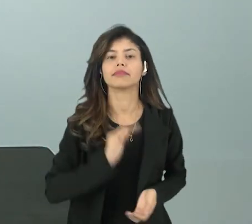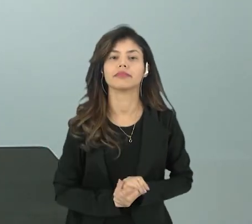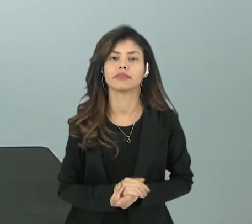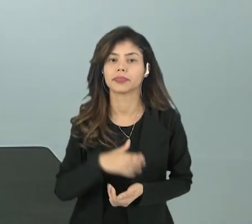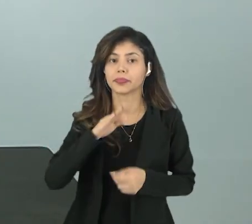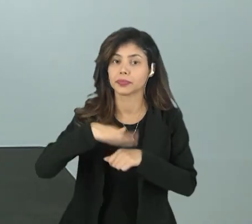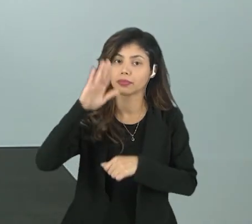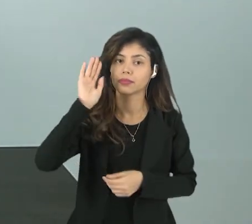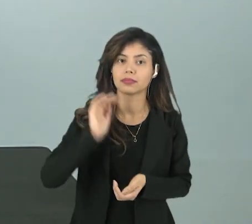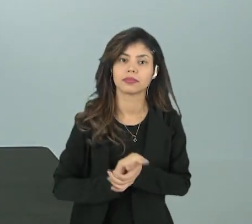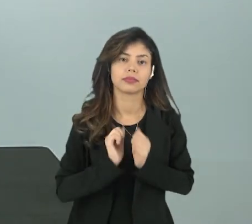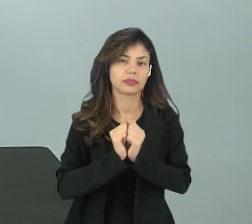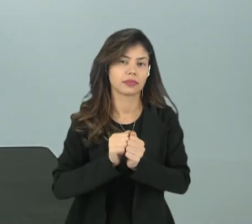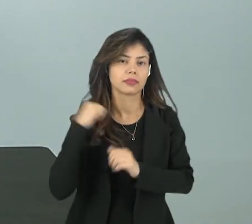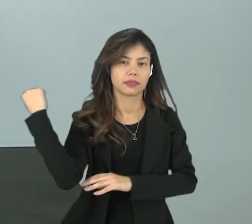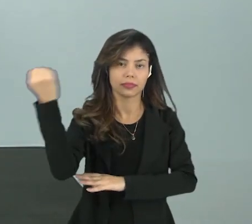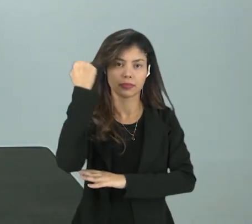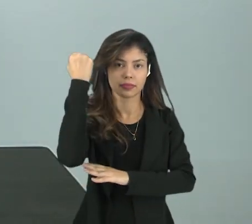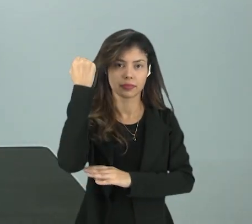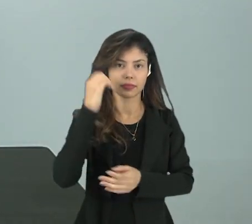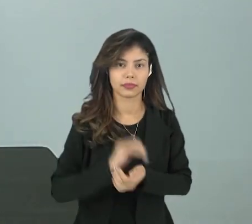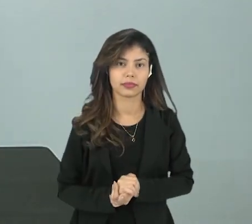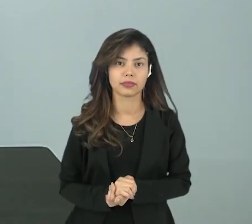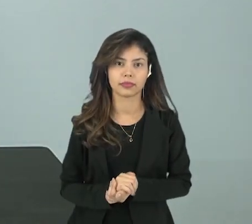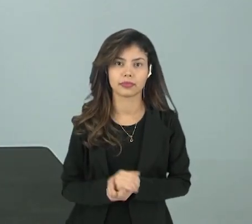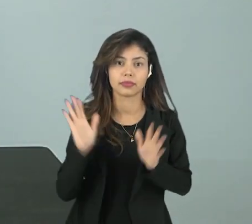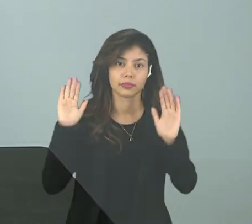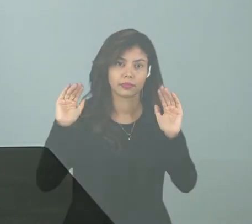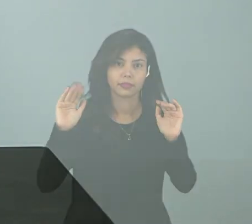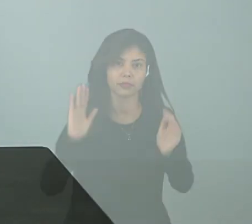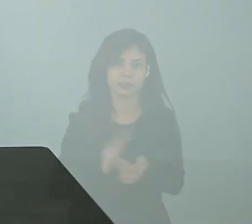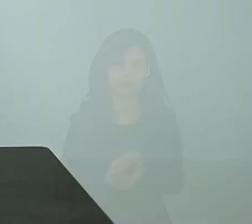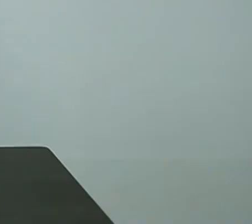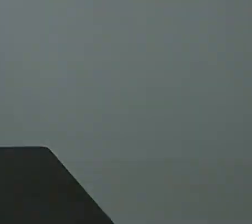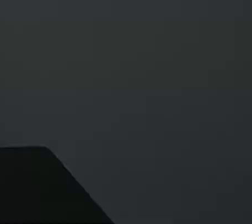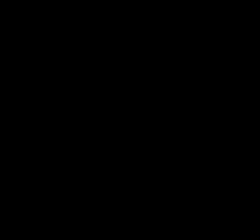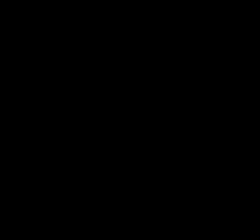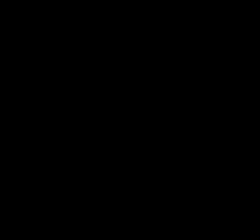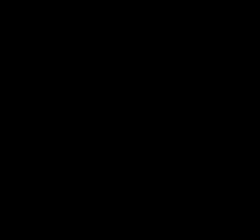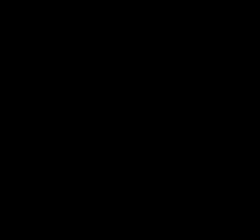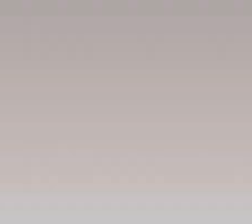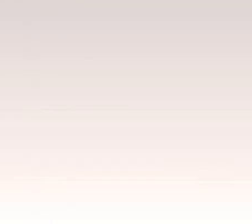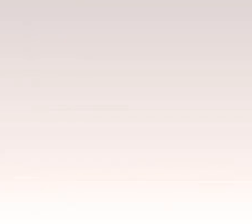muito mais, porque juntos nós somos mais fortes. Ok, crianças? Tchau, tchau, até mais.